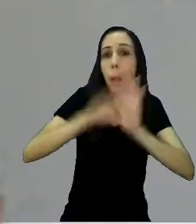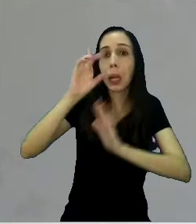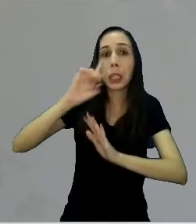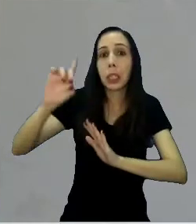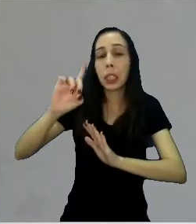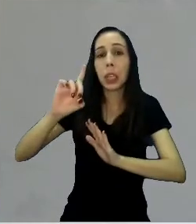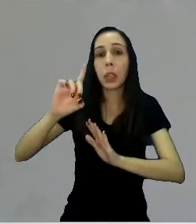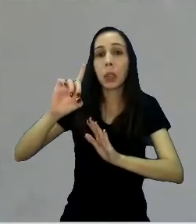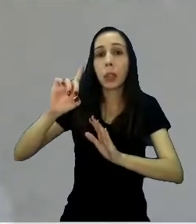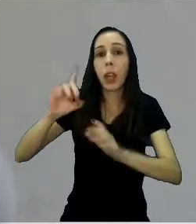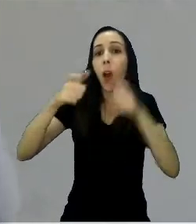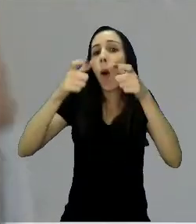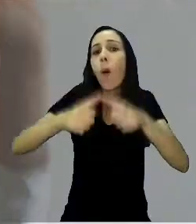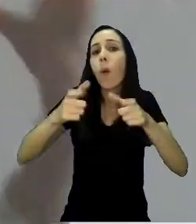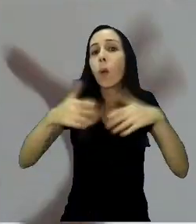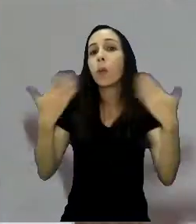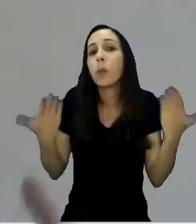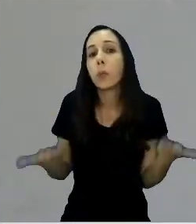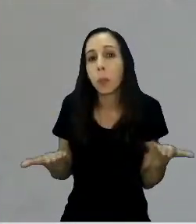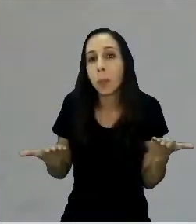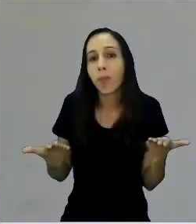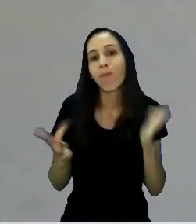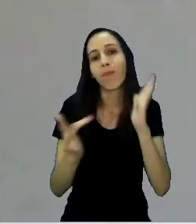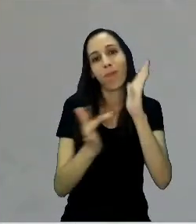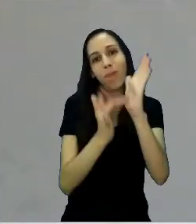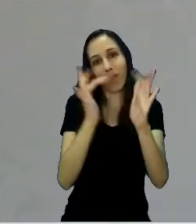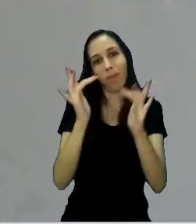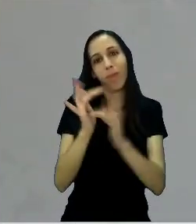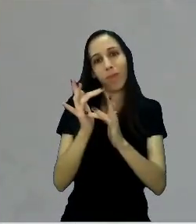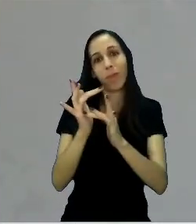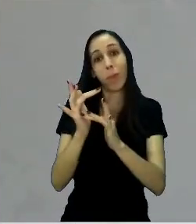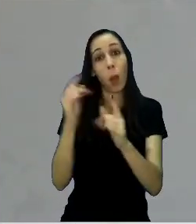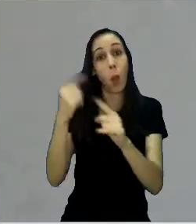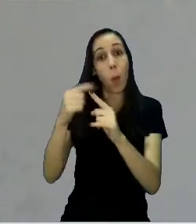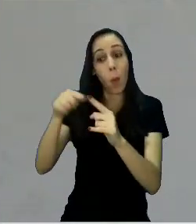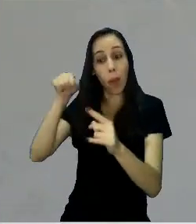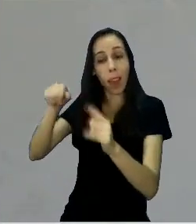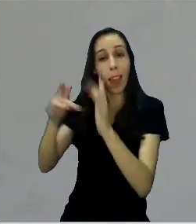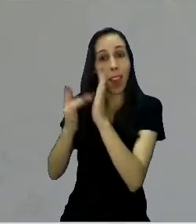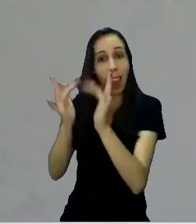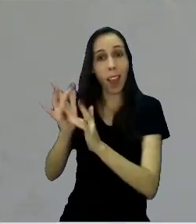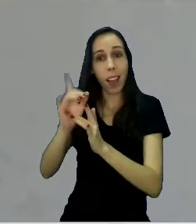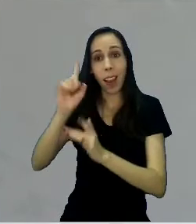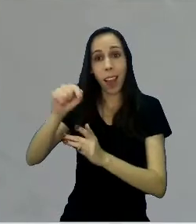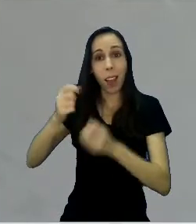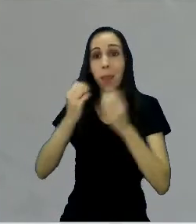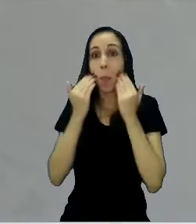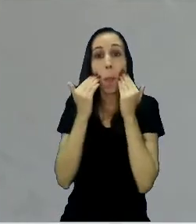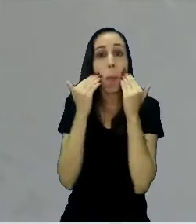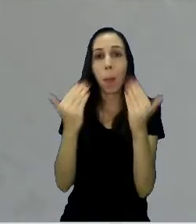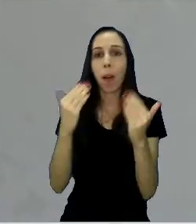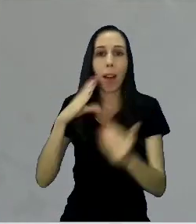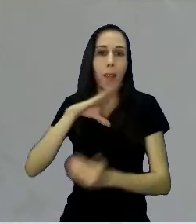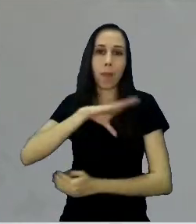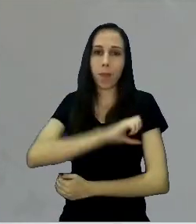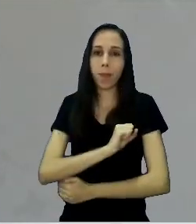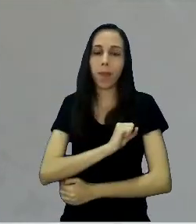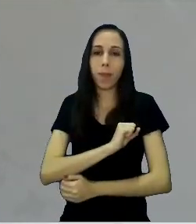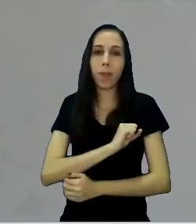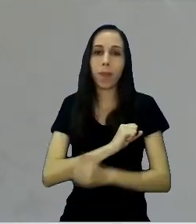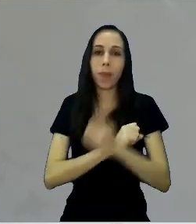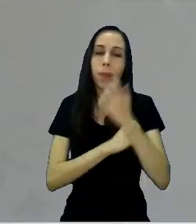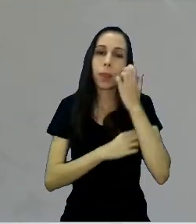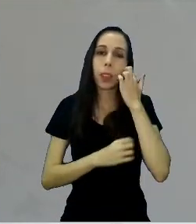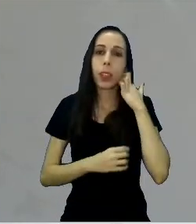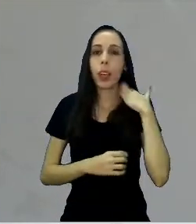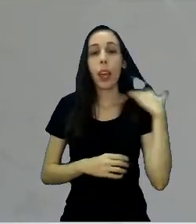de Deus para nós está em Jesus Cristo, porque Ele é a revelação plena.